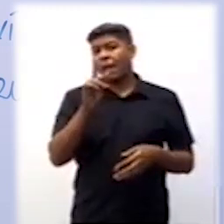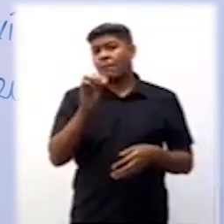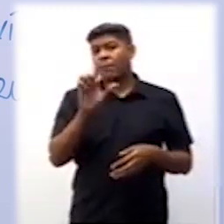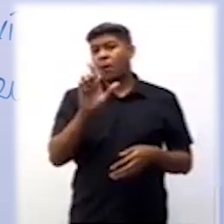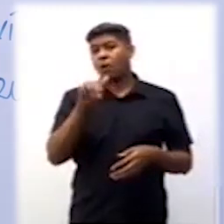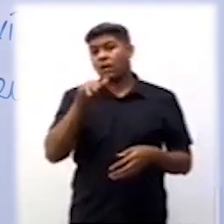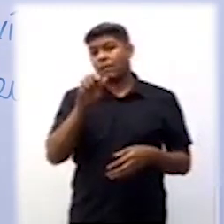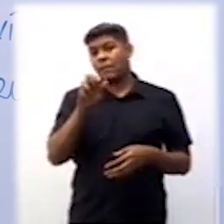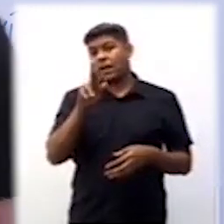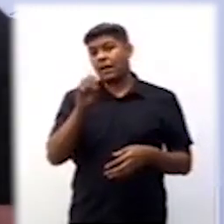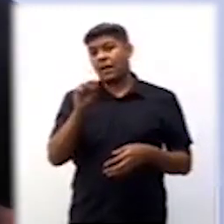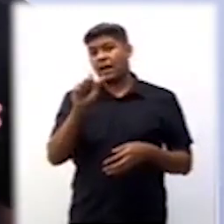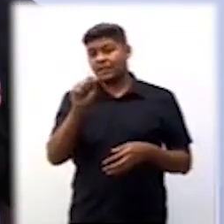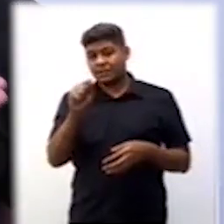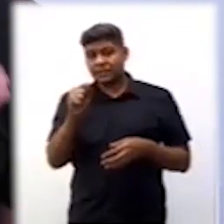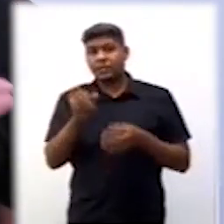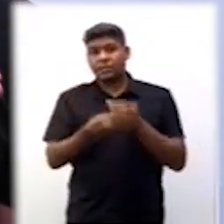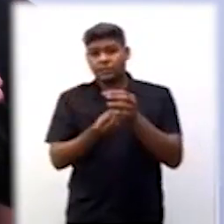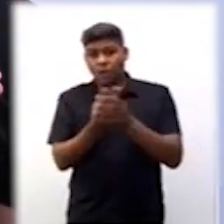produz RNA